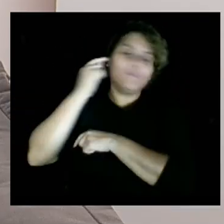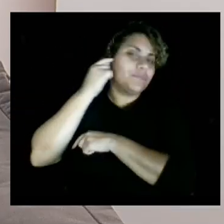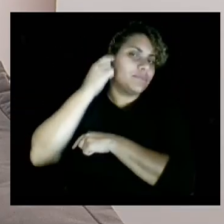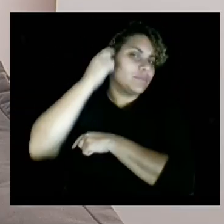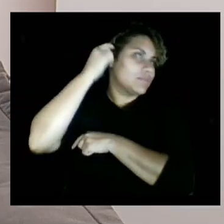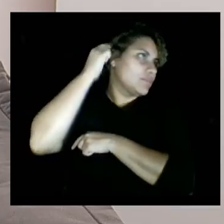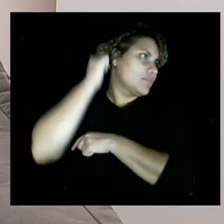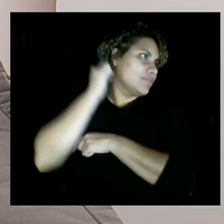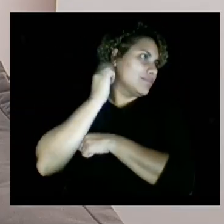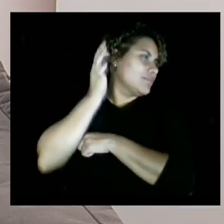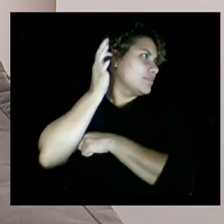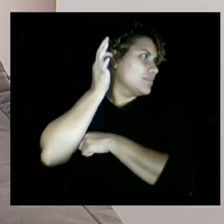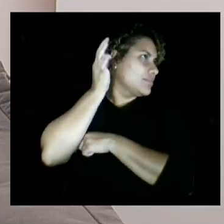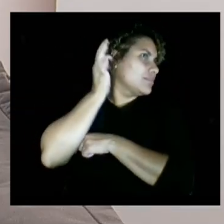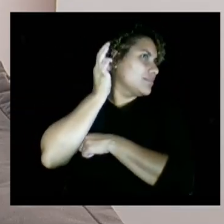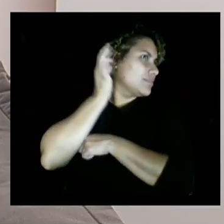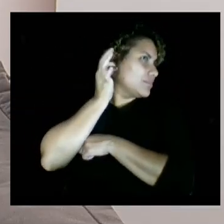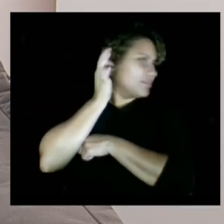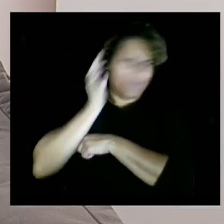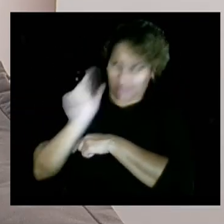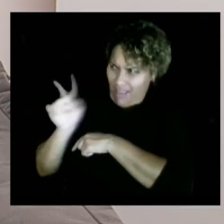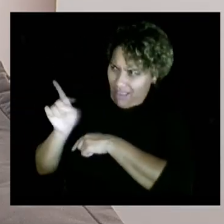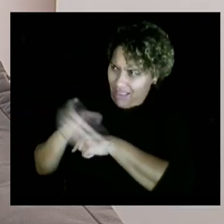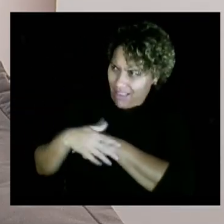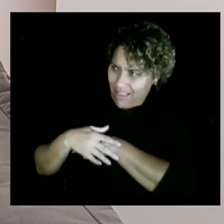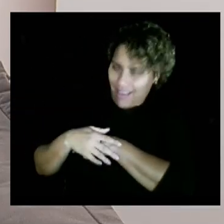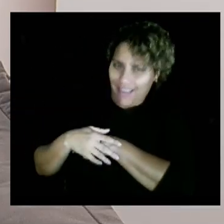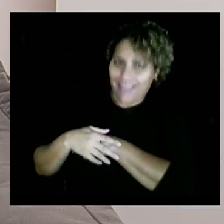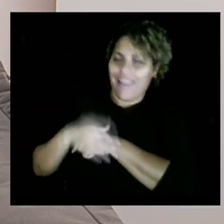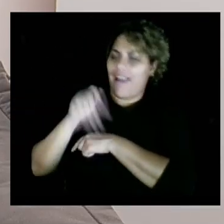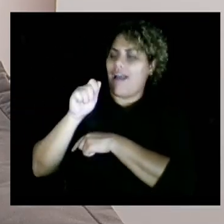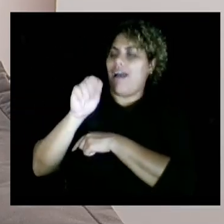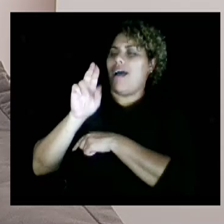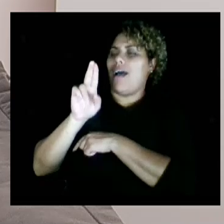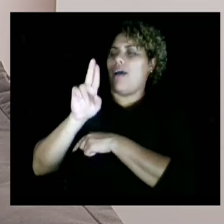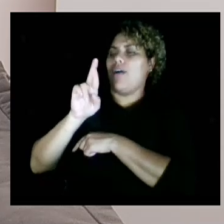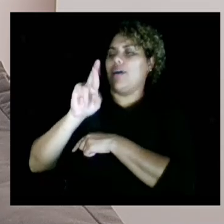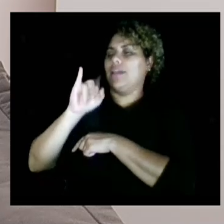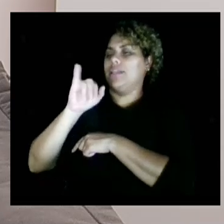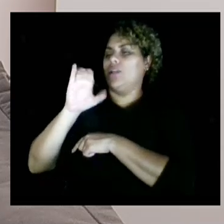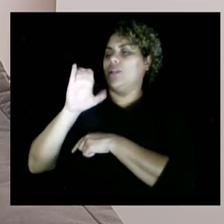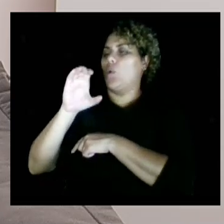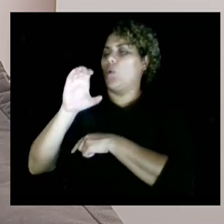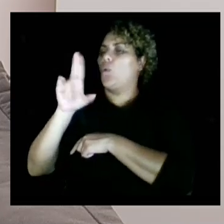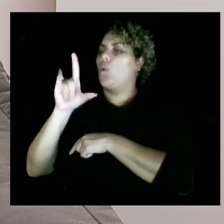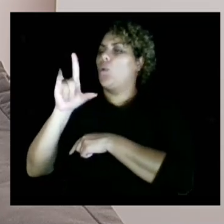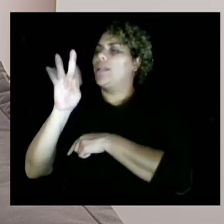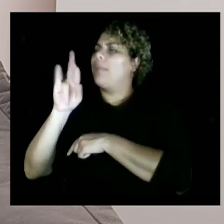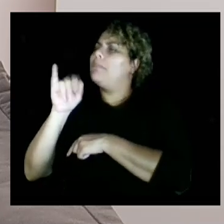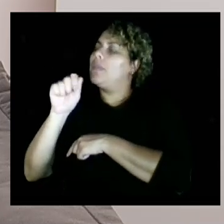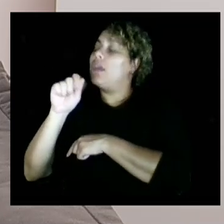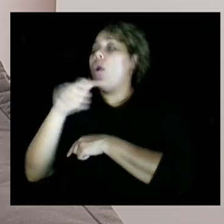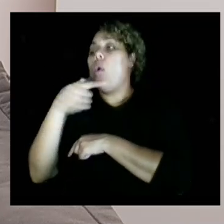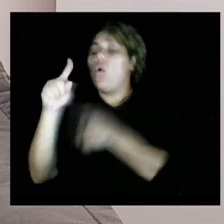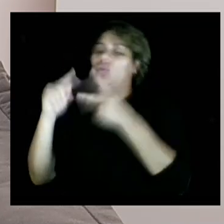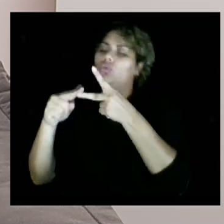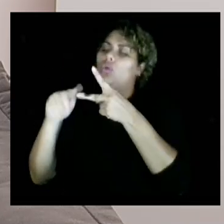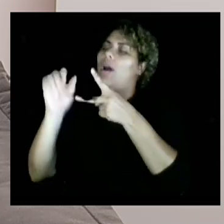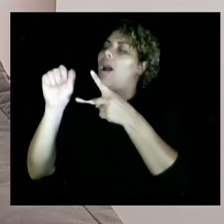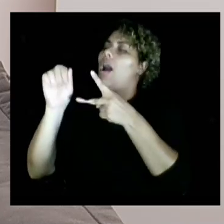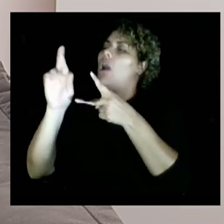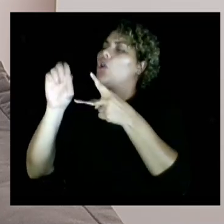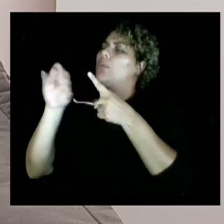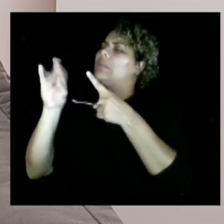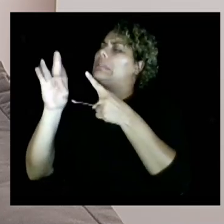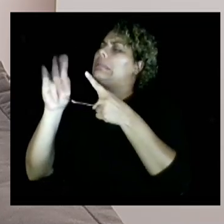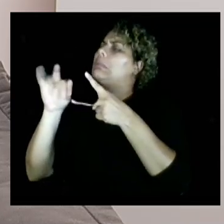auriculoterapia. Auriculoterapia, olha, e aromaterapia, o que é isso? E como que você conseguiu também